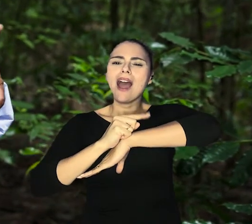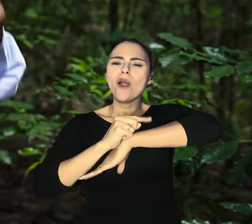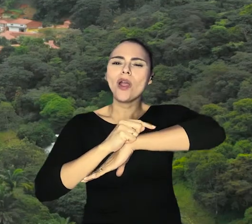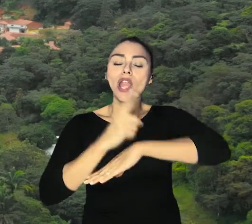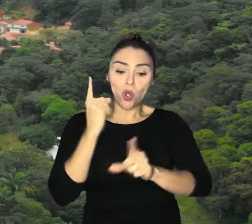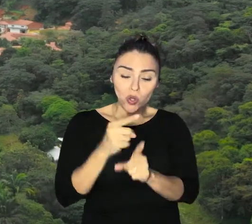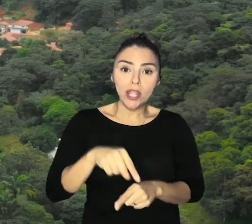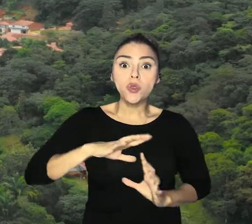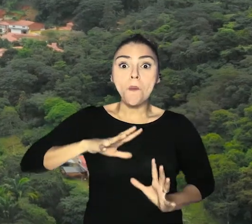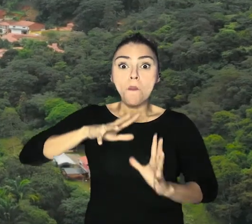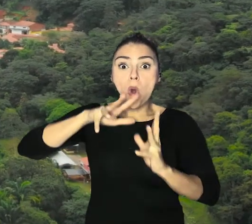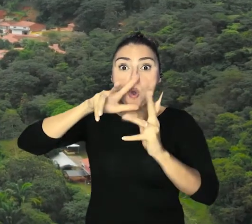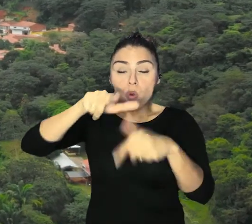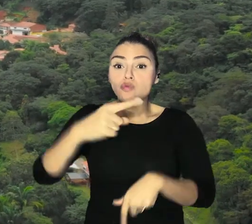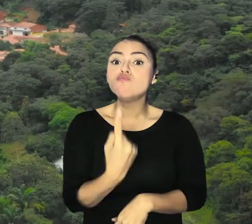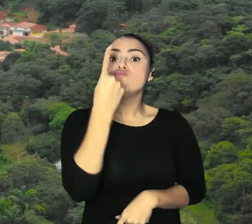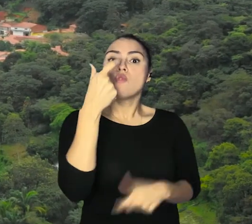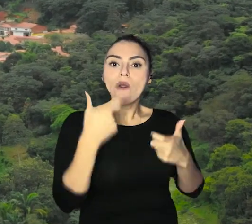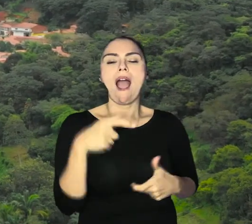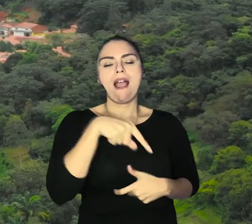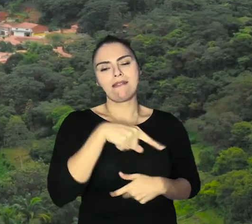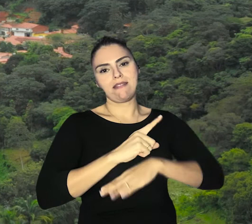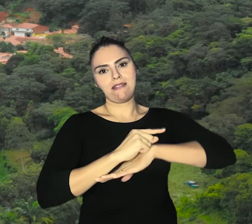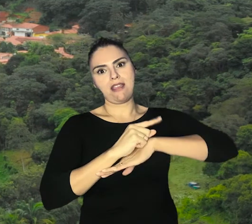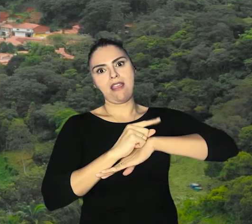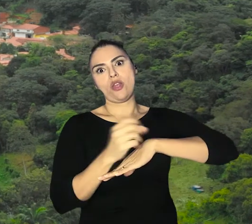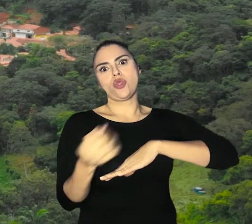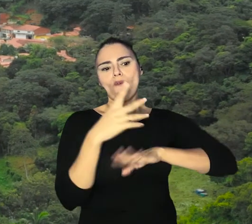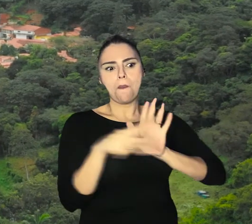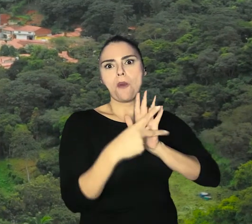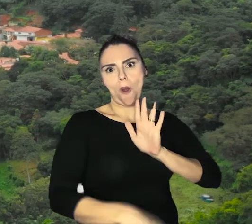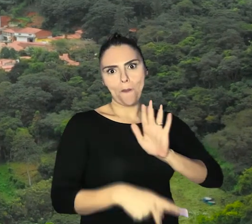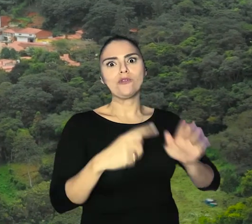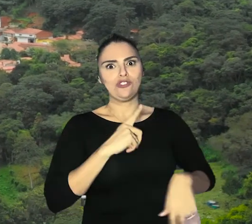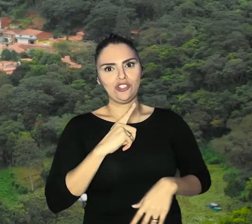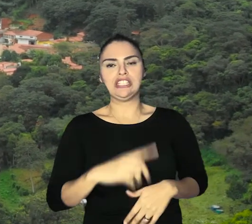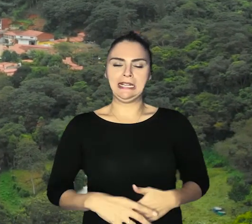encontrado aqui. No mundo todo esse calanguinho só foi encontrado aqui, é uma espécie nova daqui, dentro daqui.